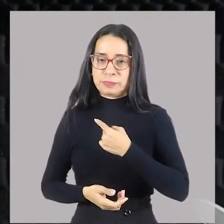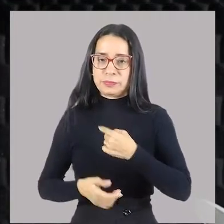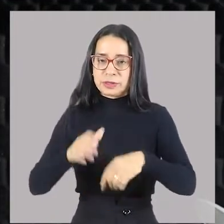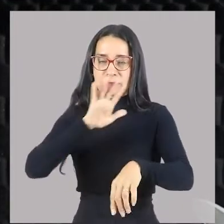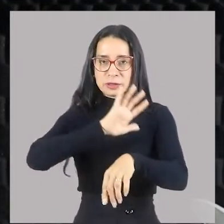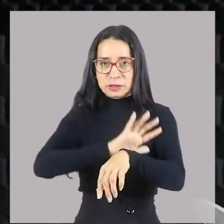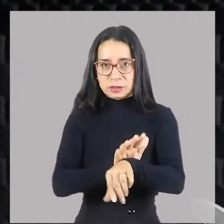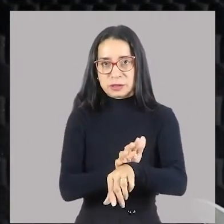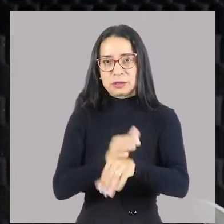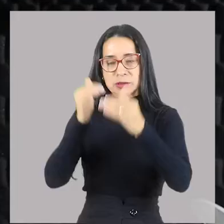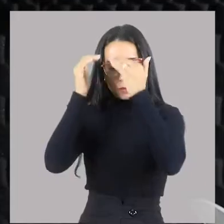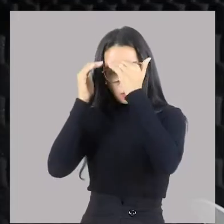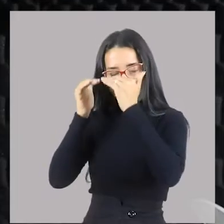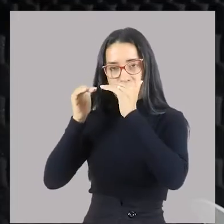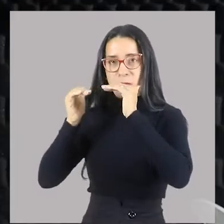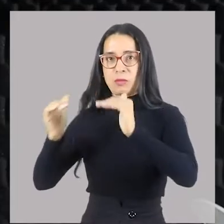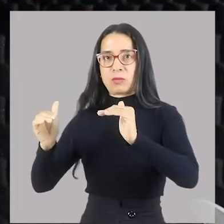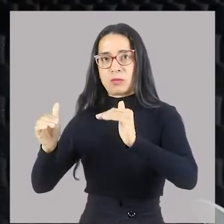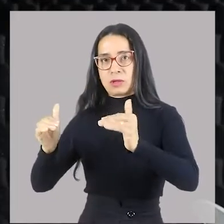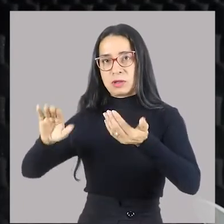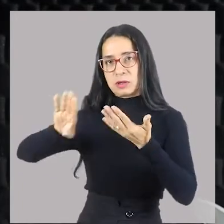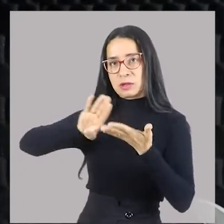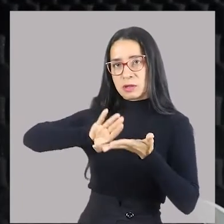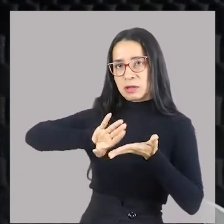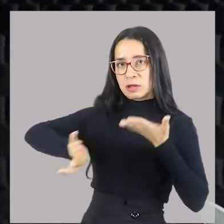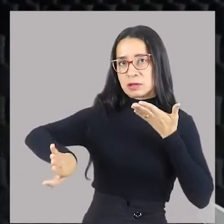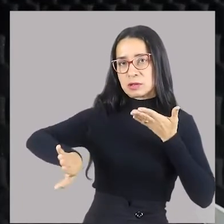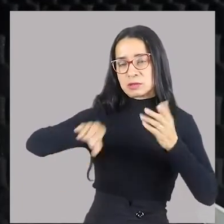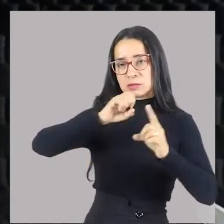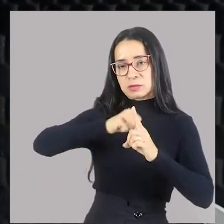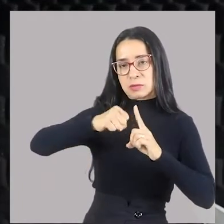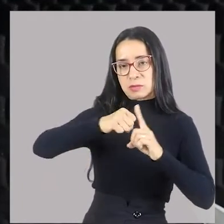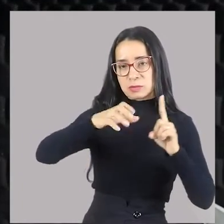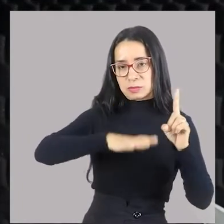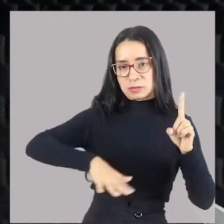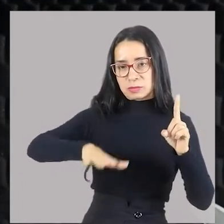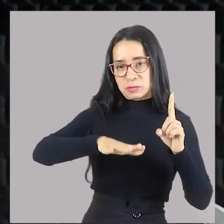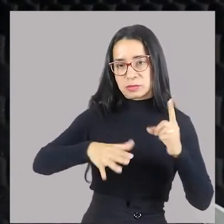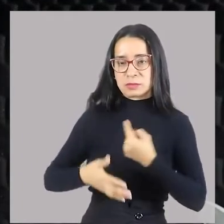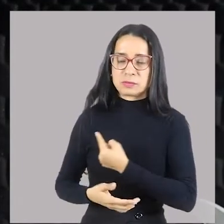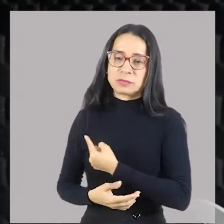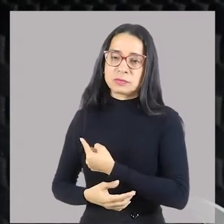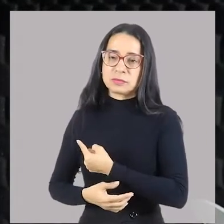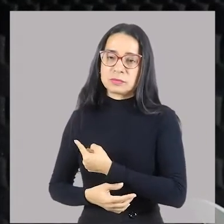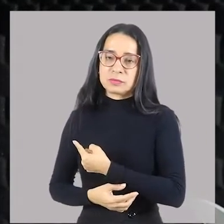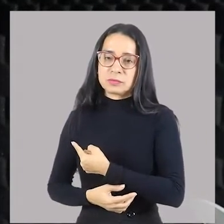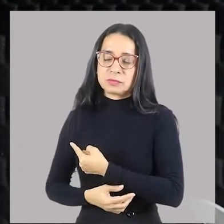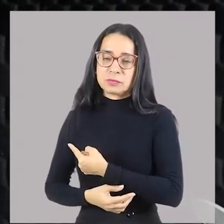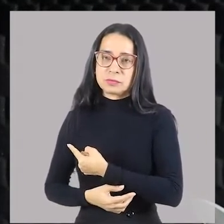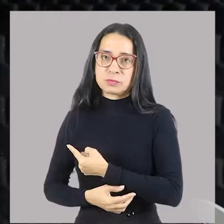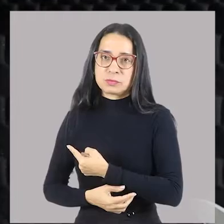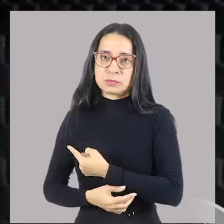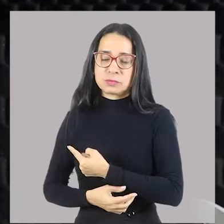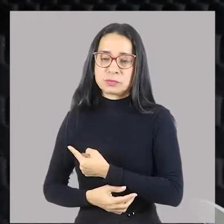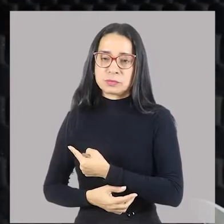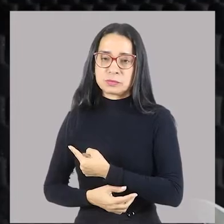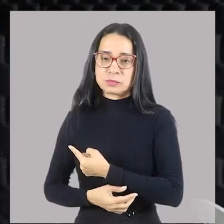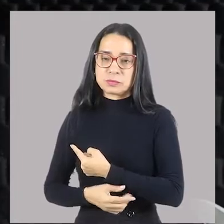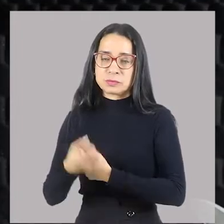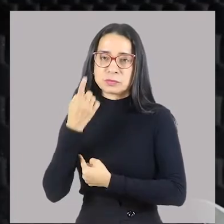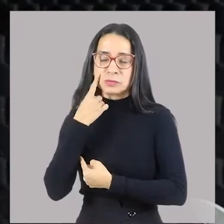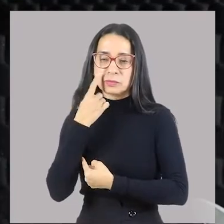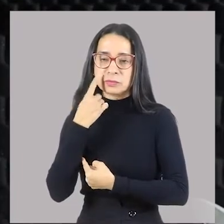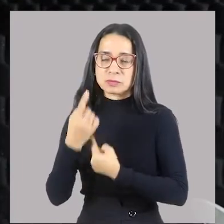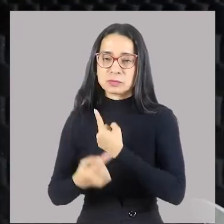social. Se pegarmos essa imagenzinha bem aqui e jogar para cá, vejam